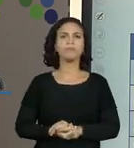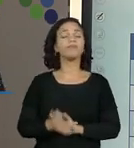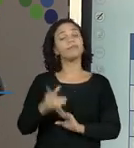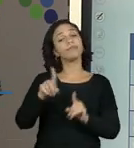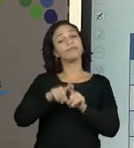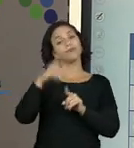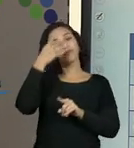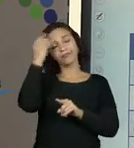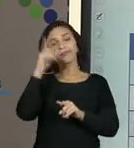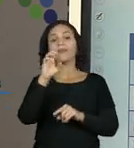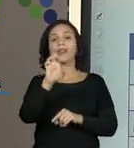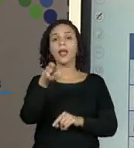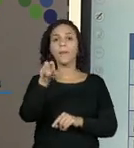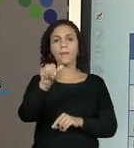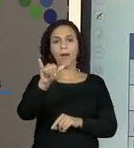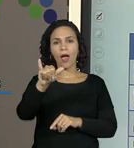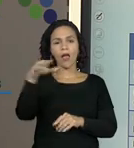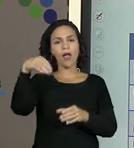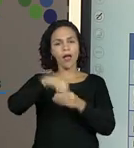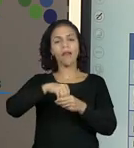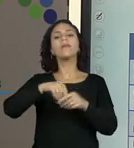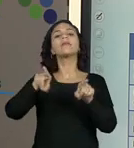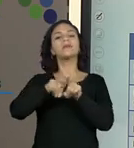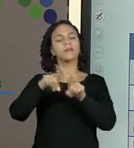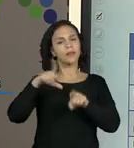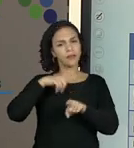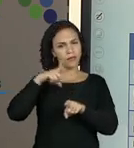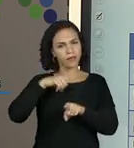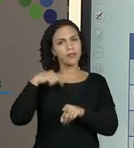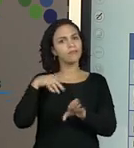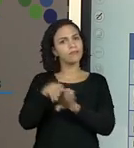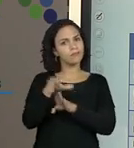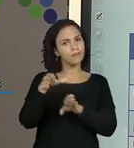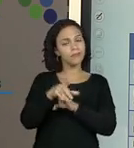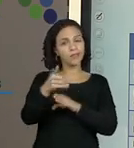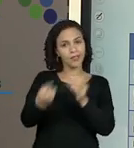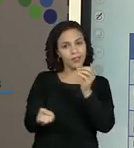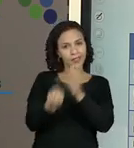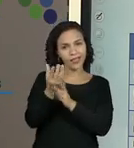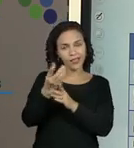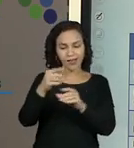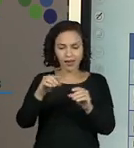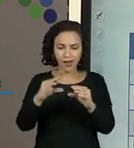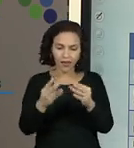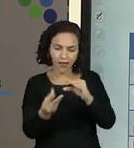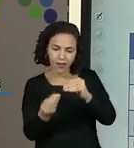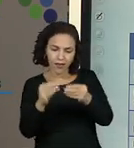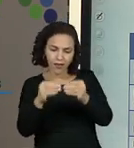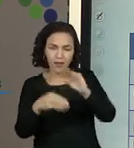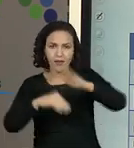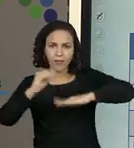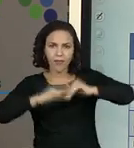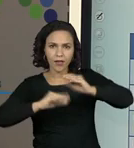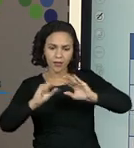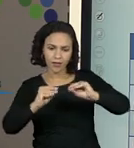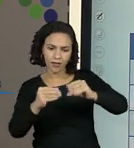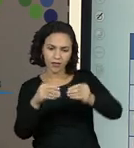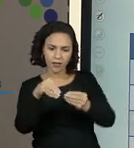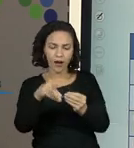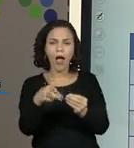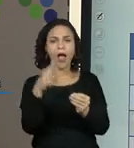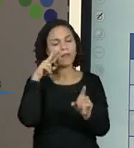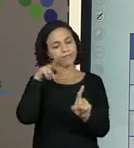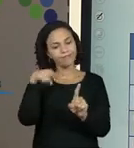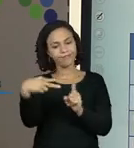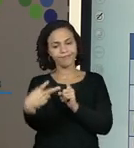esqueçam, no EMAI também tem esse conteúdo para vocês trabalharem. E eu recomendo vocês montarem o sólido. Depois que vocês montarem os sólidos, vocês vão ter uma outra